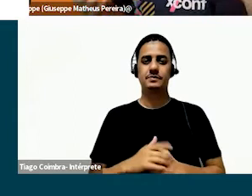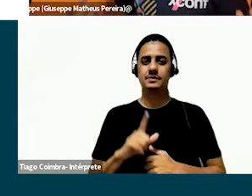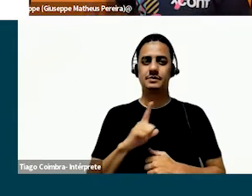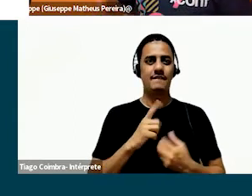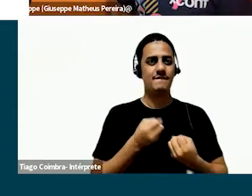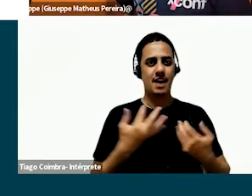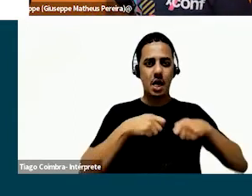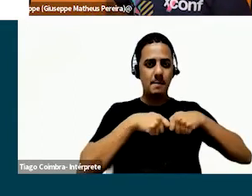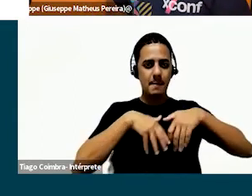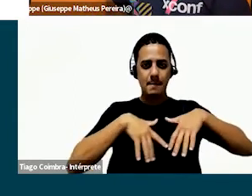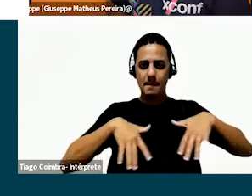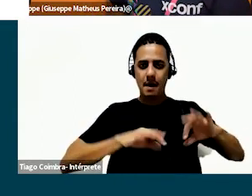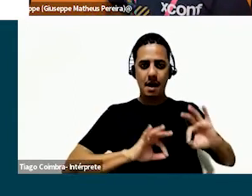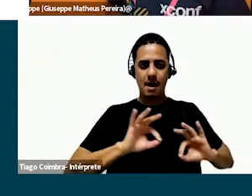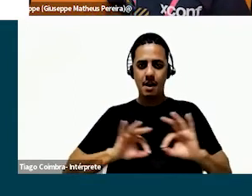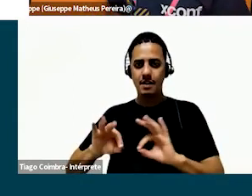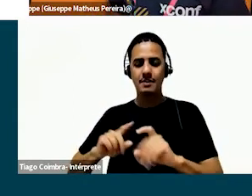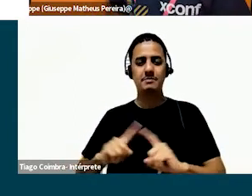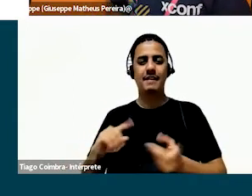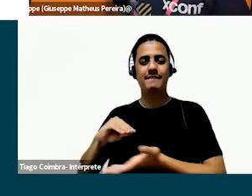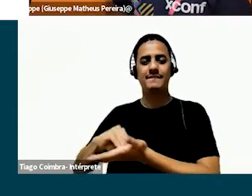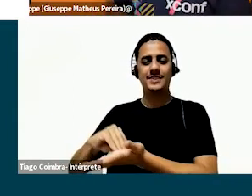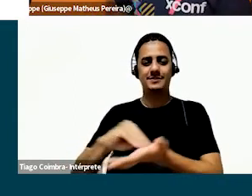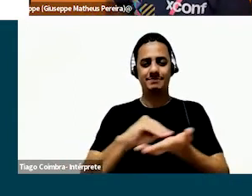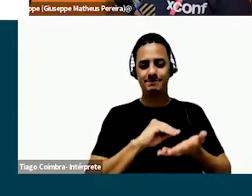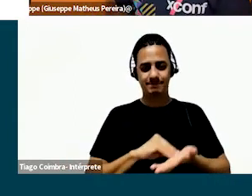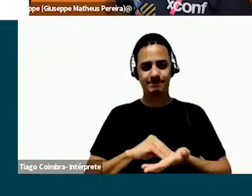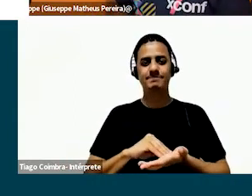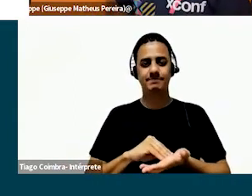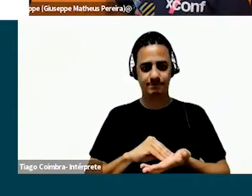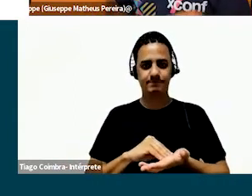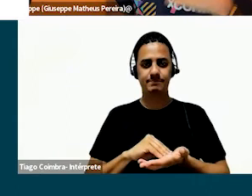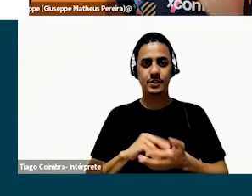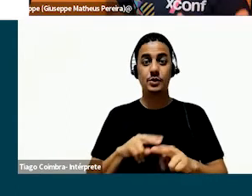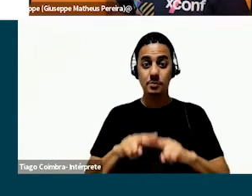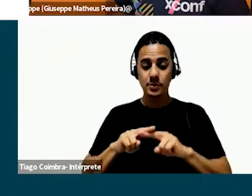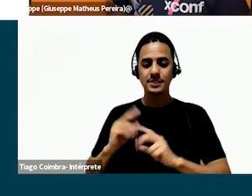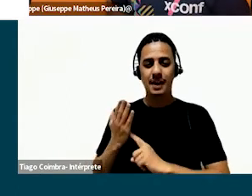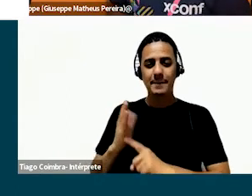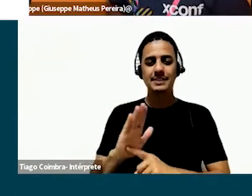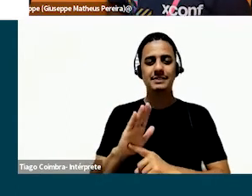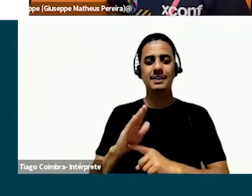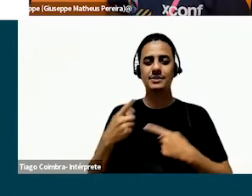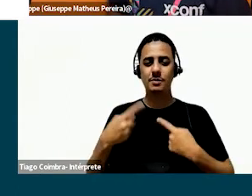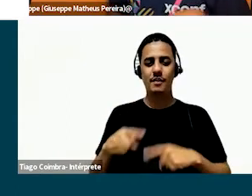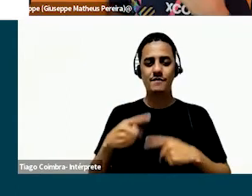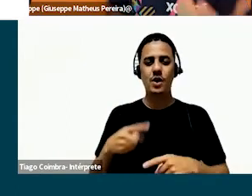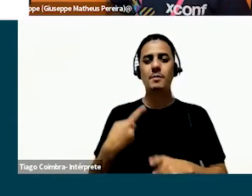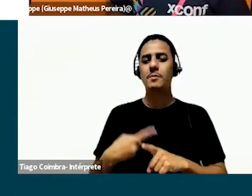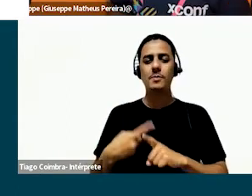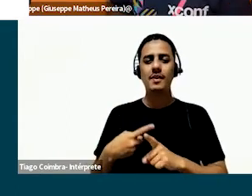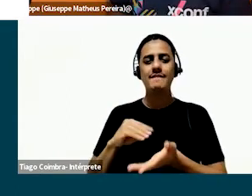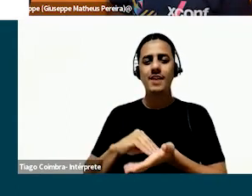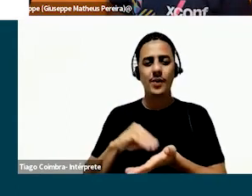muito desses desenhos, né? Só que eles não são suficientes ainda, por isso que essa apresentação é muito provocativa. Por que eles não